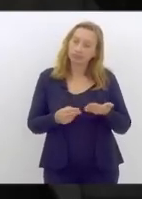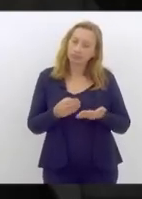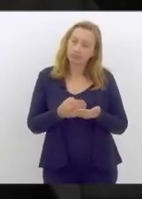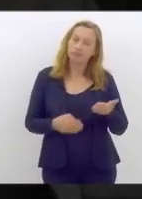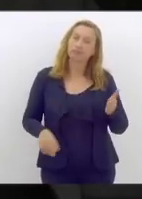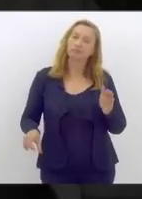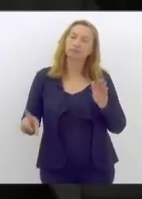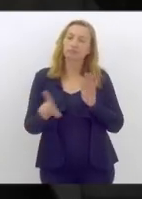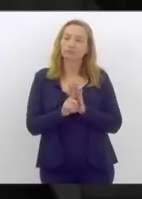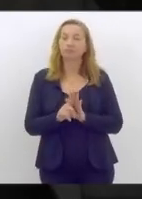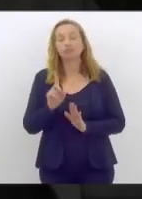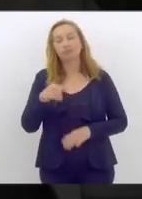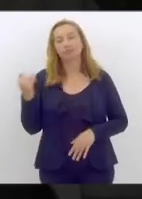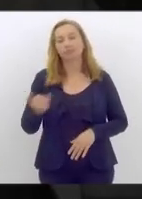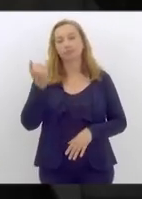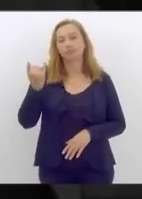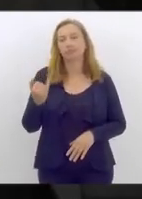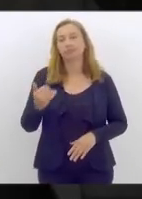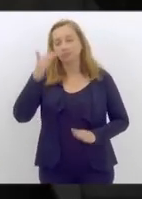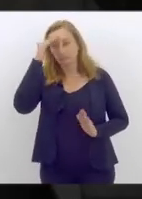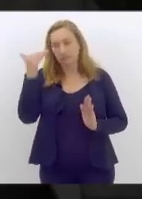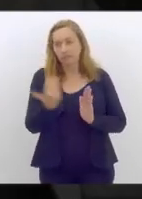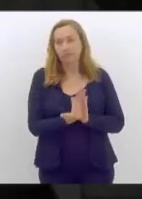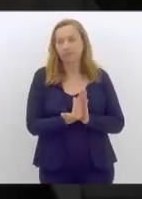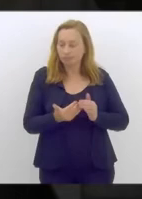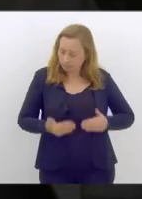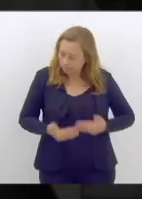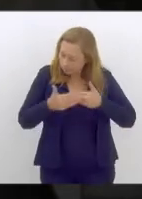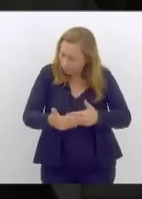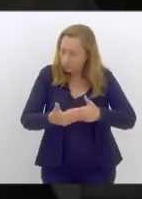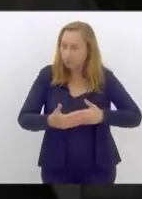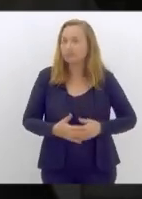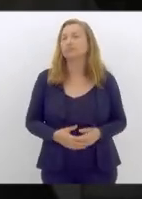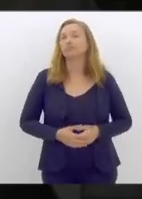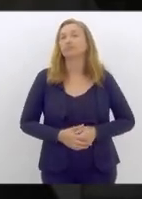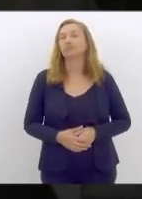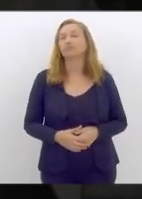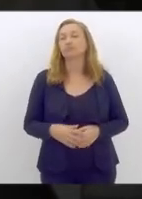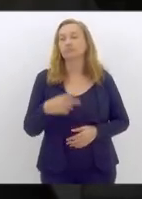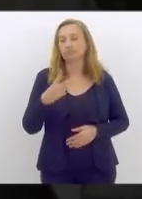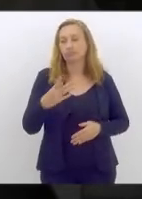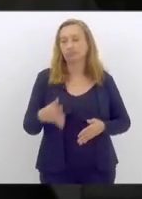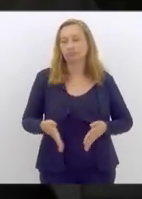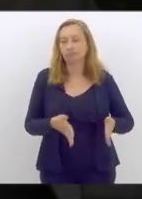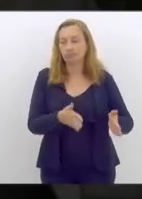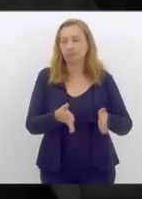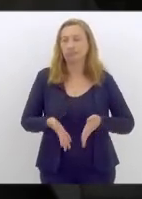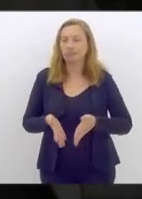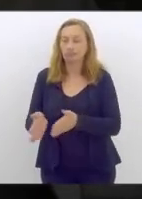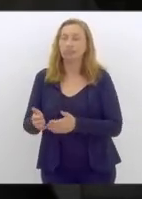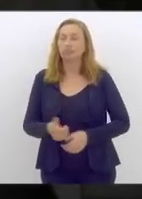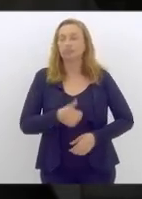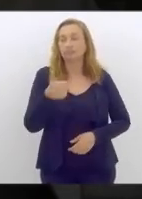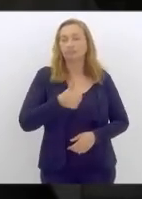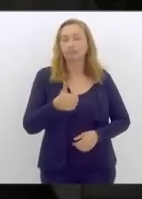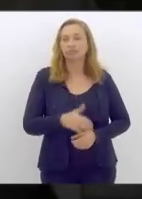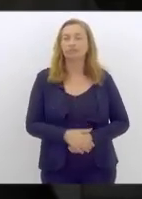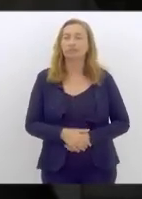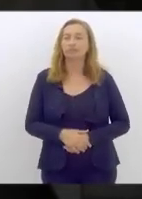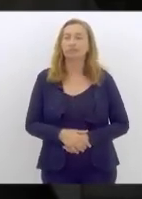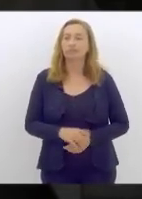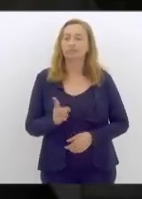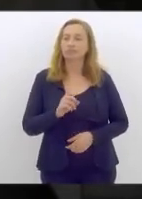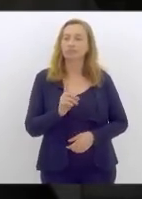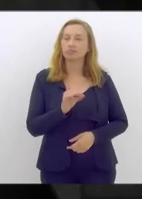lei então é muito importante garantir o seu cumprimento e avançar avançar em pelo menos duas direções em relação a essa lei primeiro não apenas